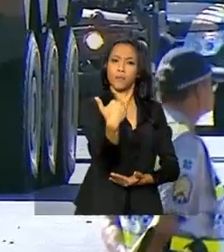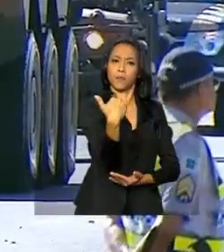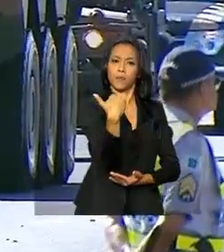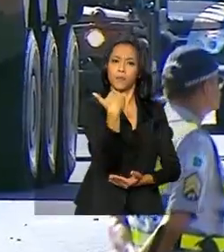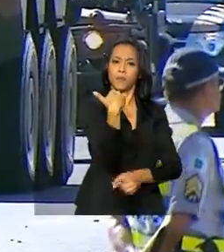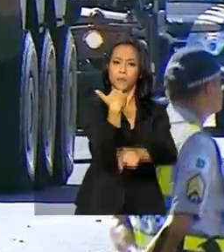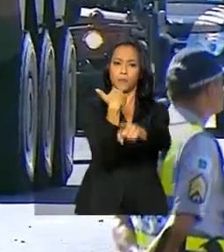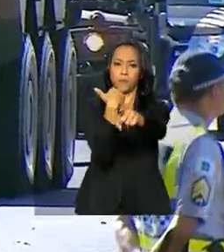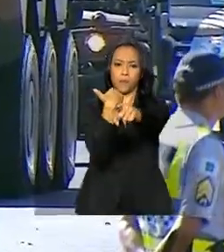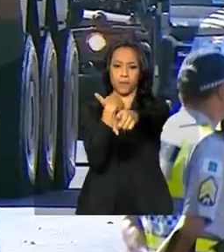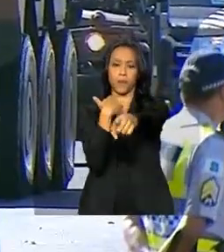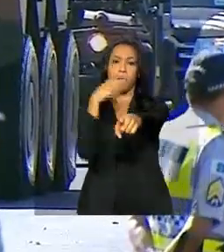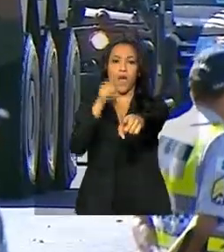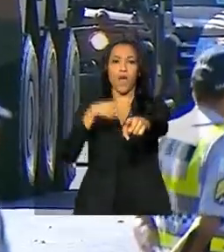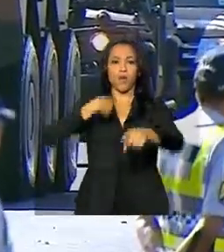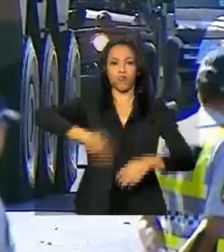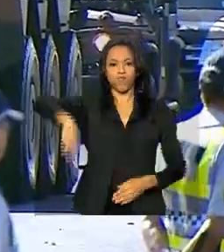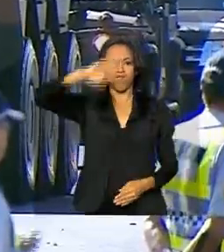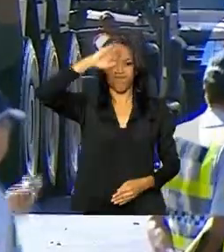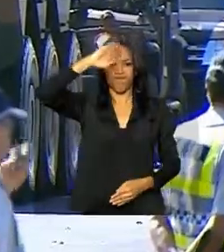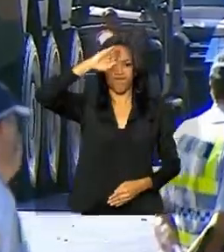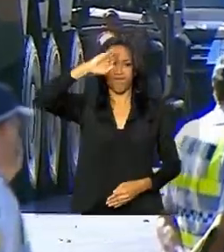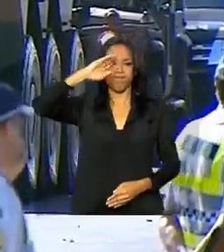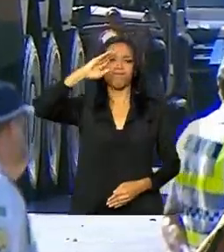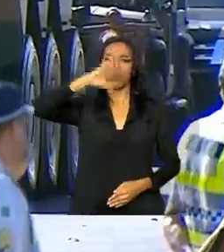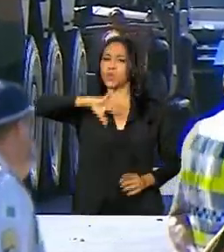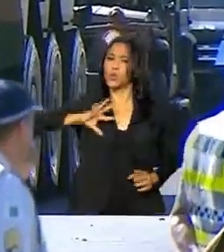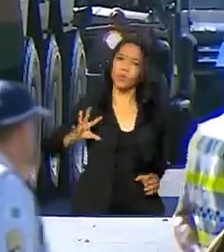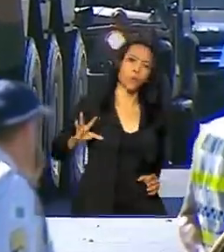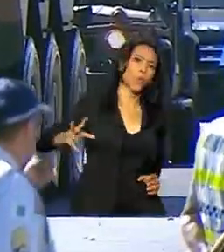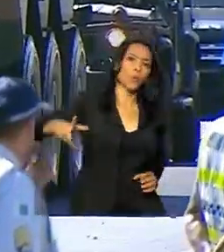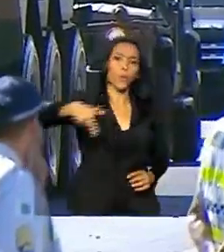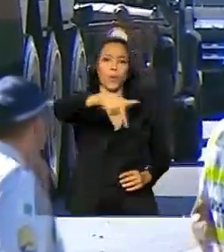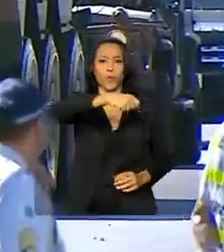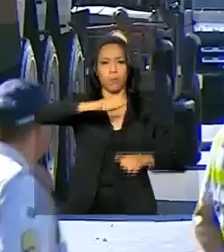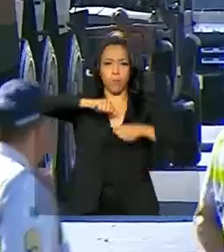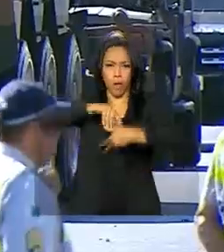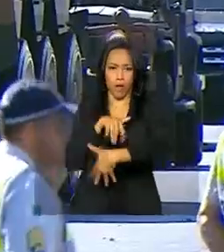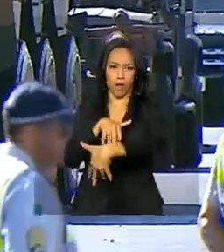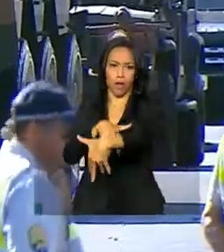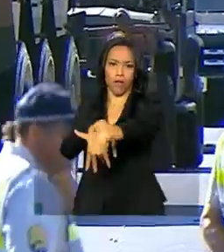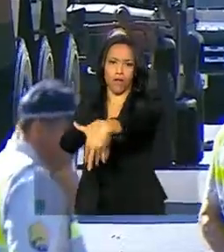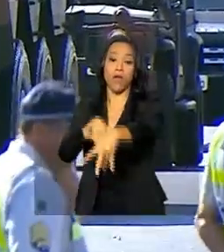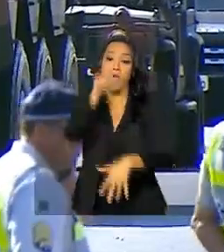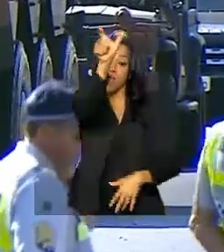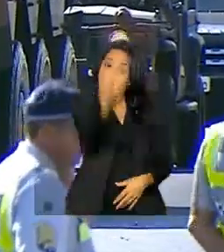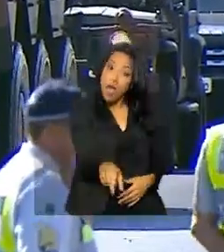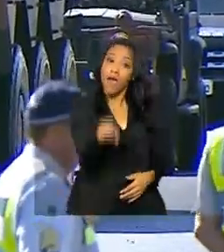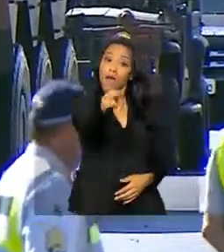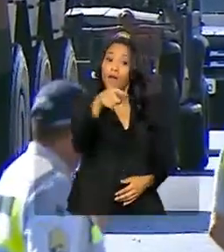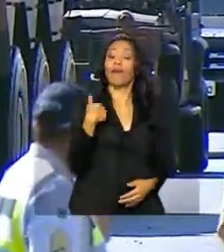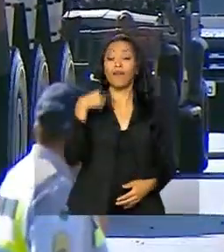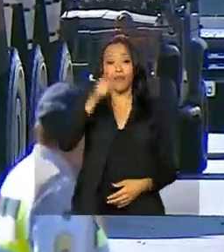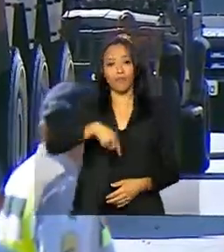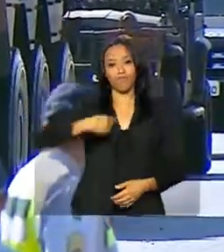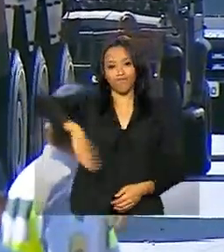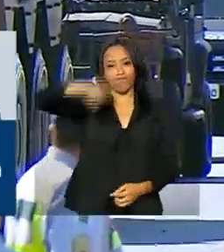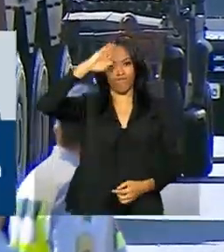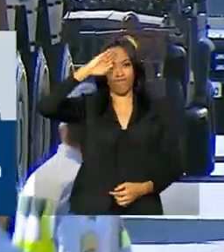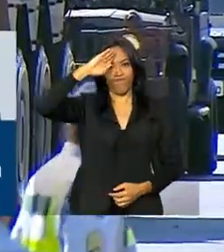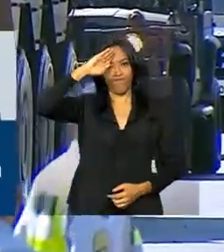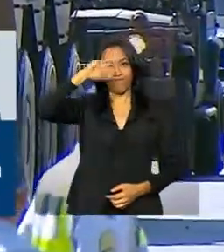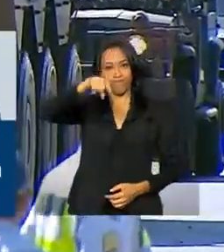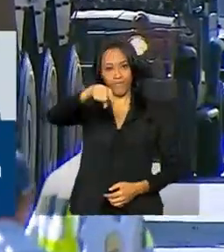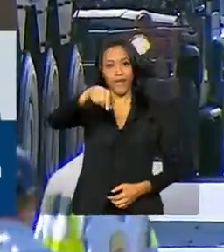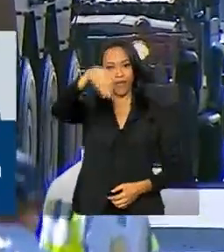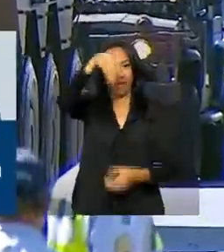o comandante de todo o desfile, o general Negrais, que é o comandante militar do Planalto. Ele vem